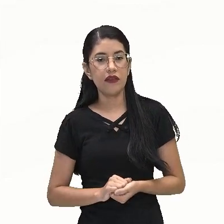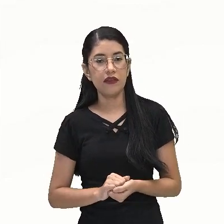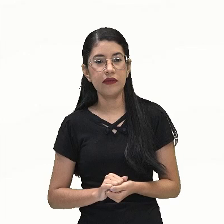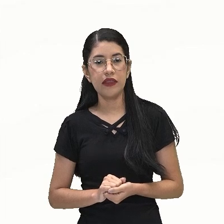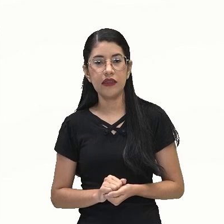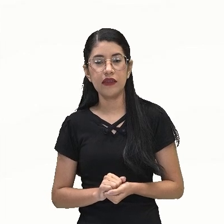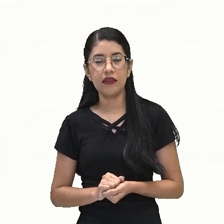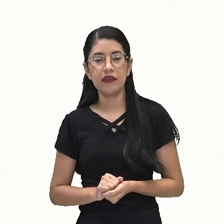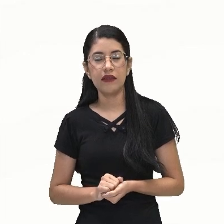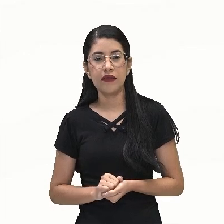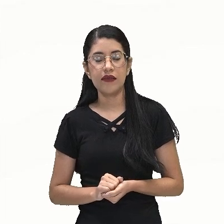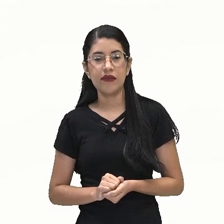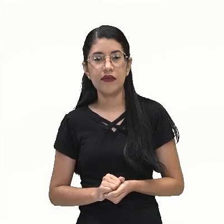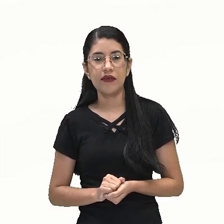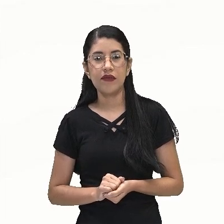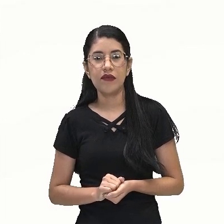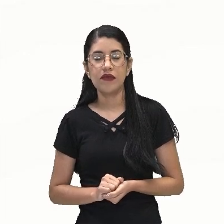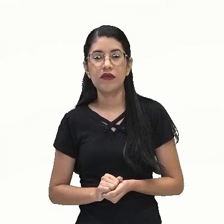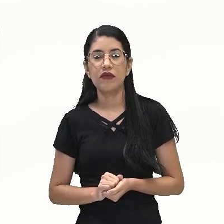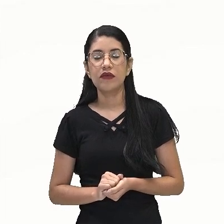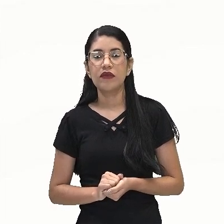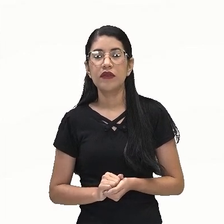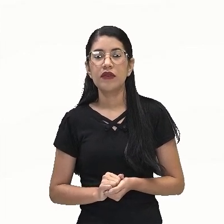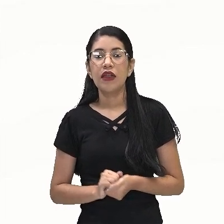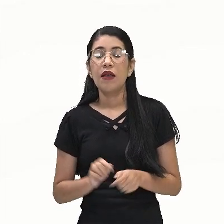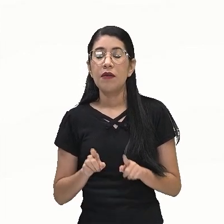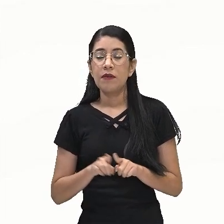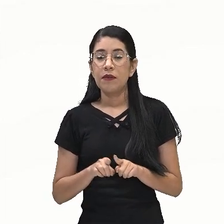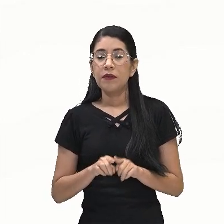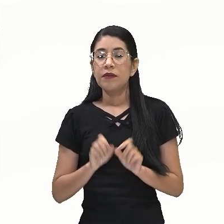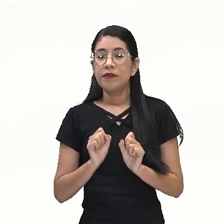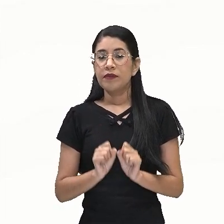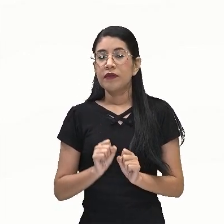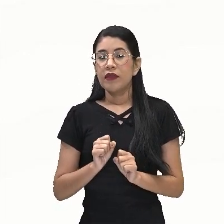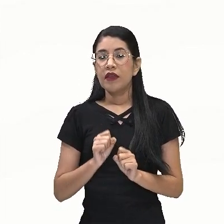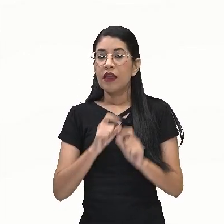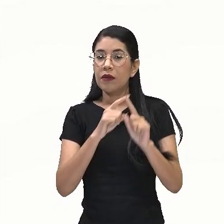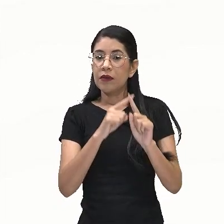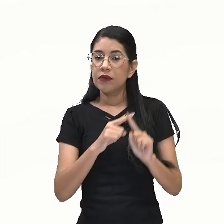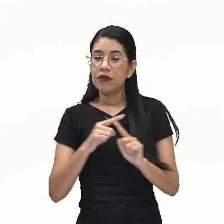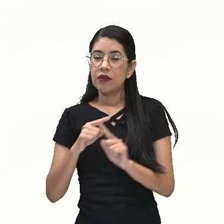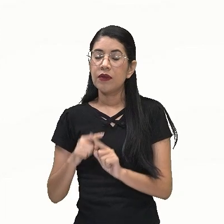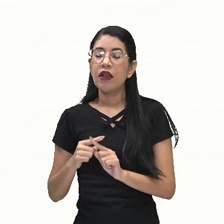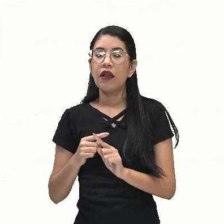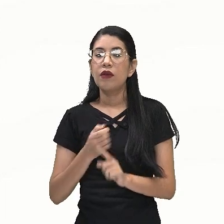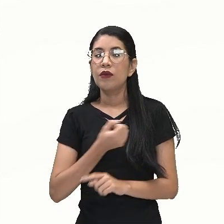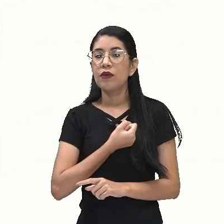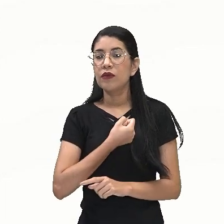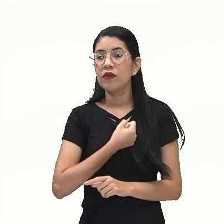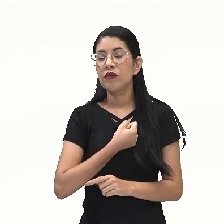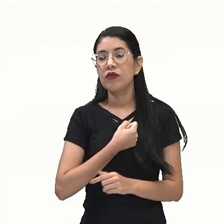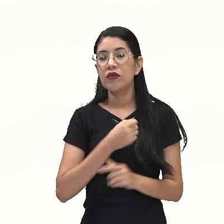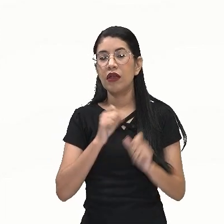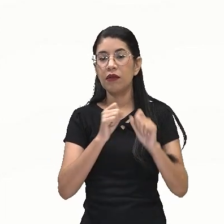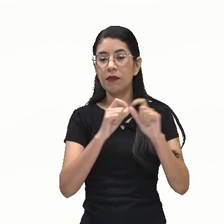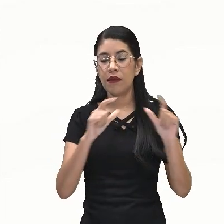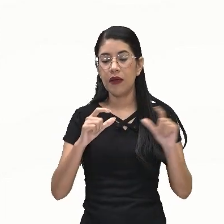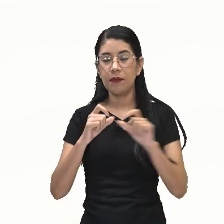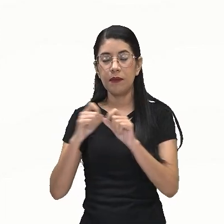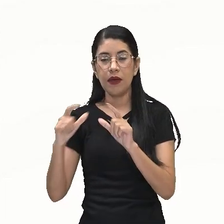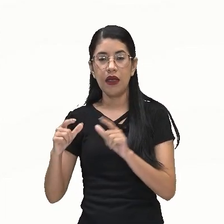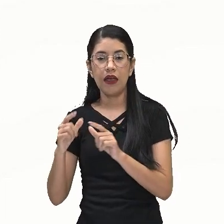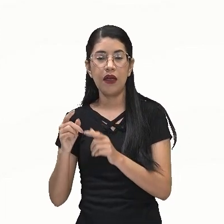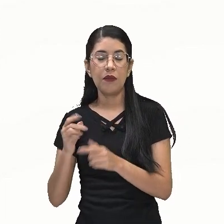matriz. Entendido? Próximo, podemos multiplicar ambos os membros de uma equação por qualquer número